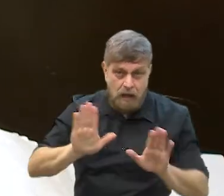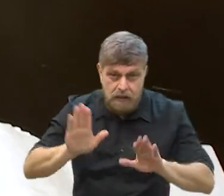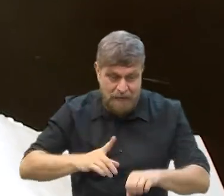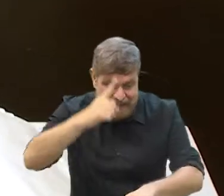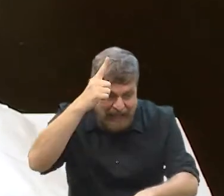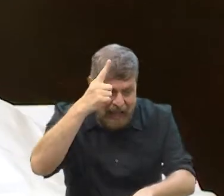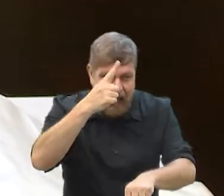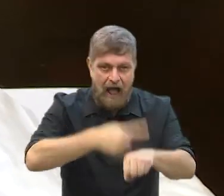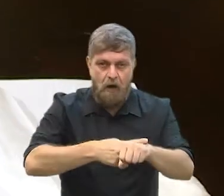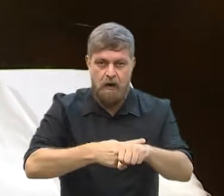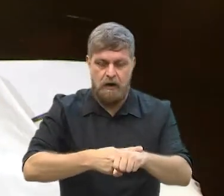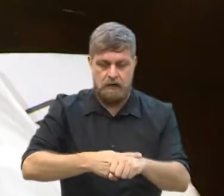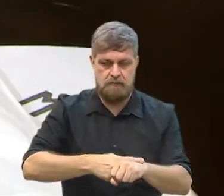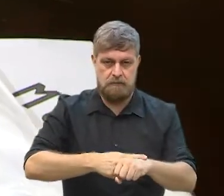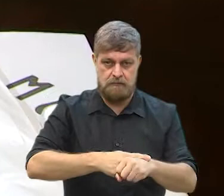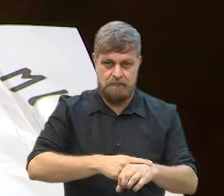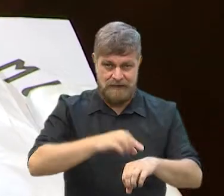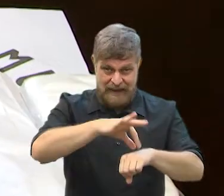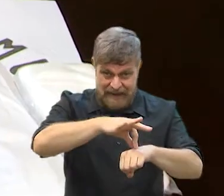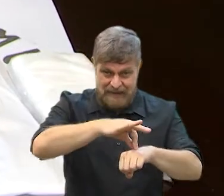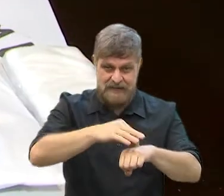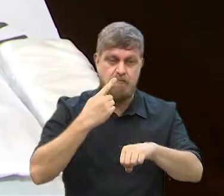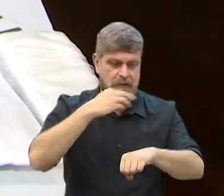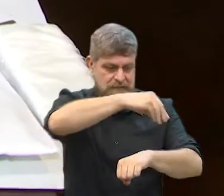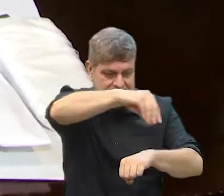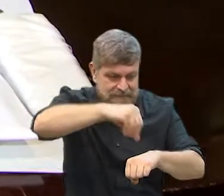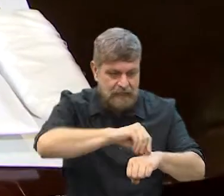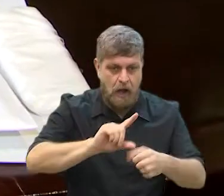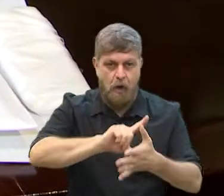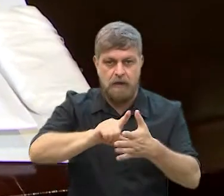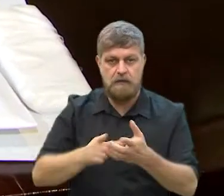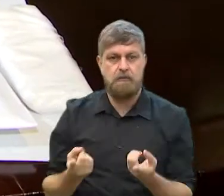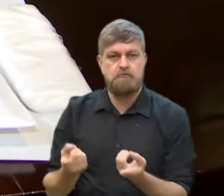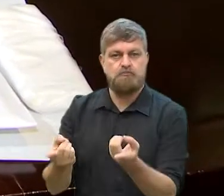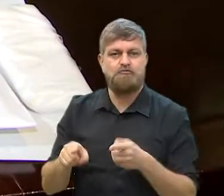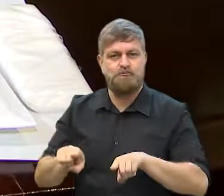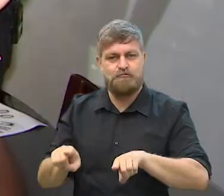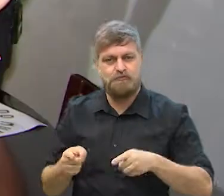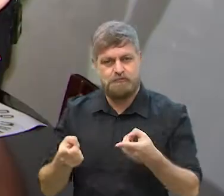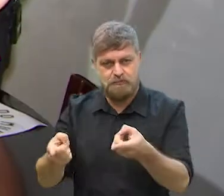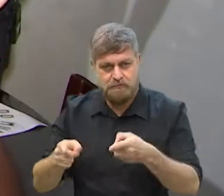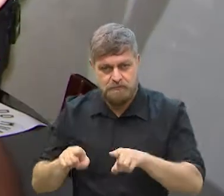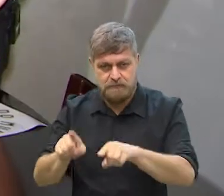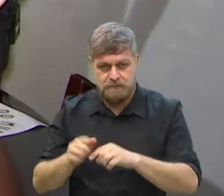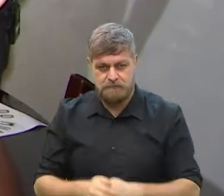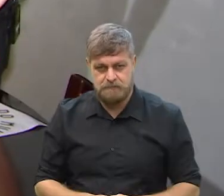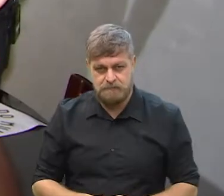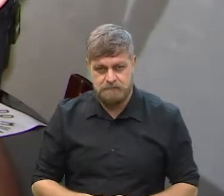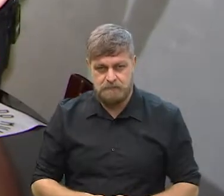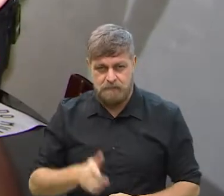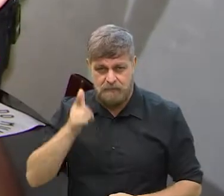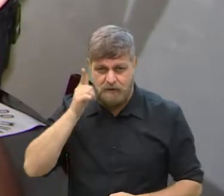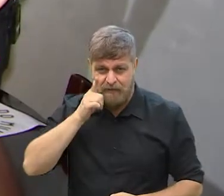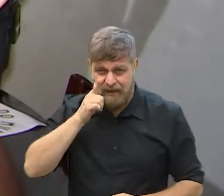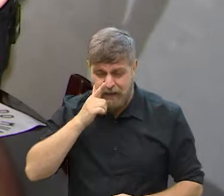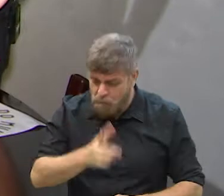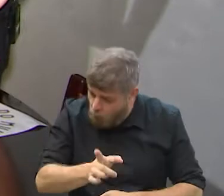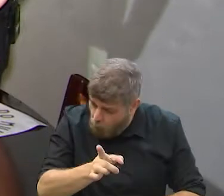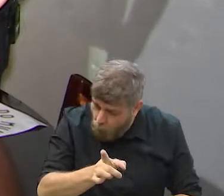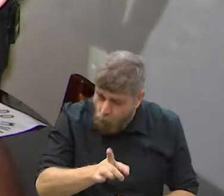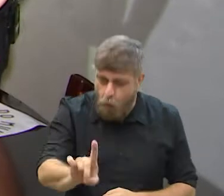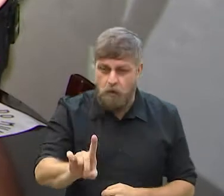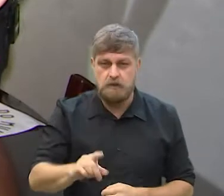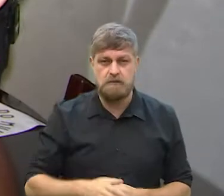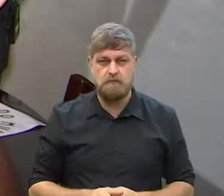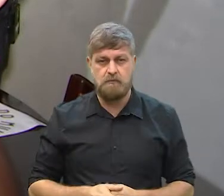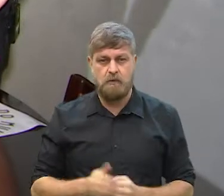salgar e já levar para a churrasqueira. E para a gente, então, conseguir esse equilíbrio, é o último passo, né? Ou